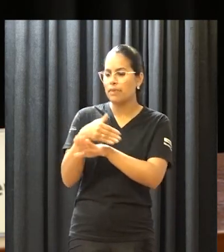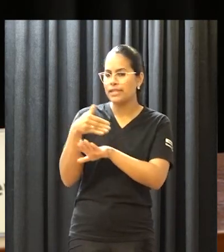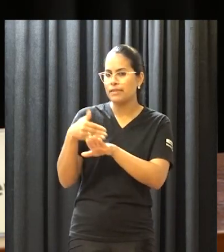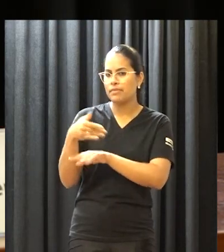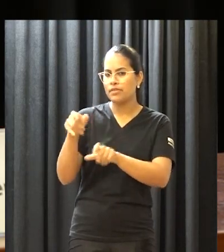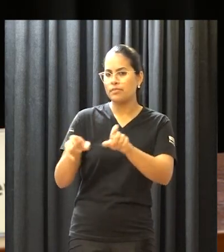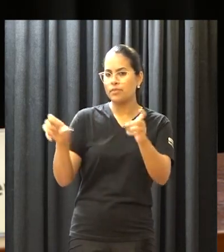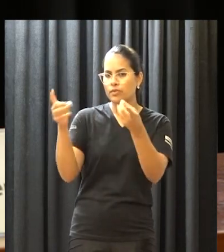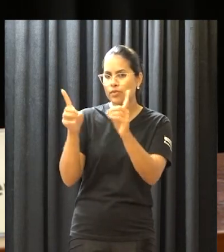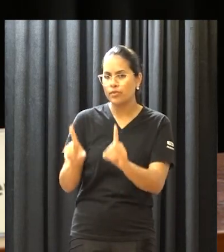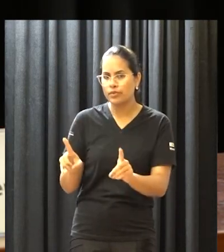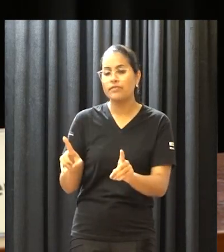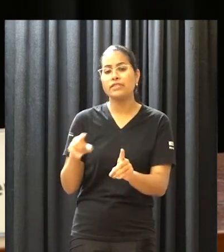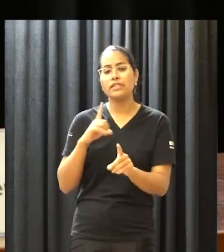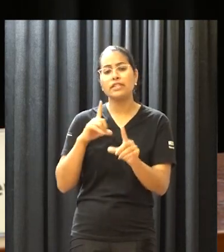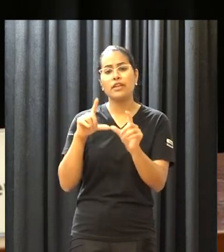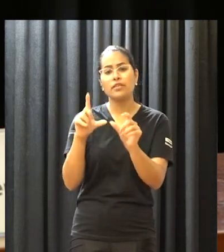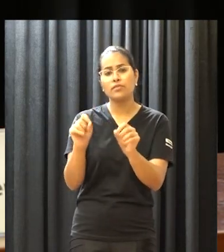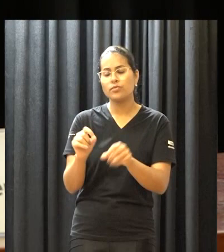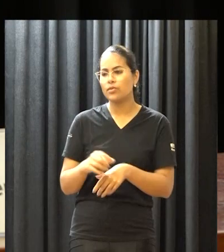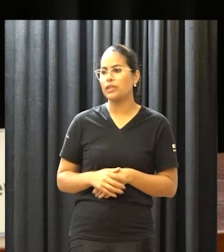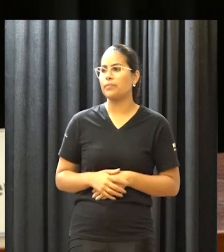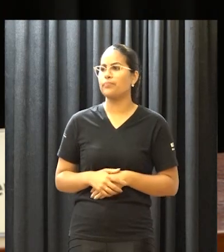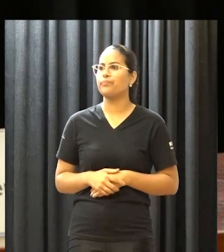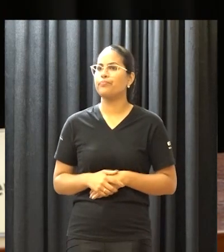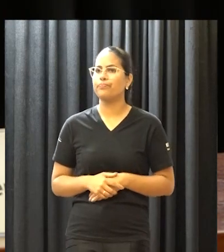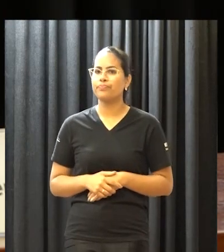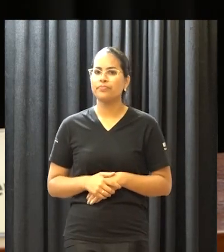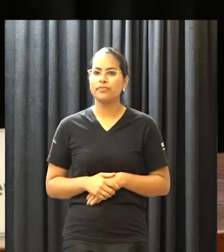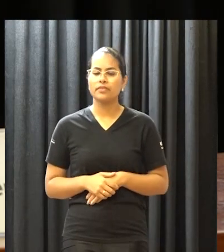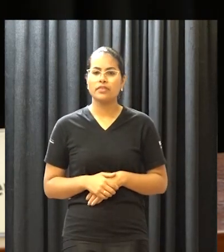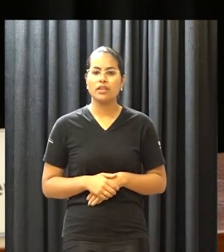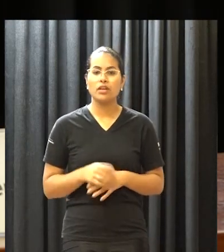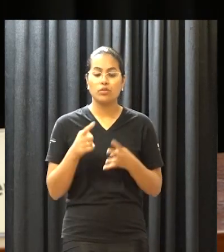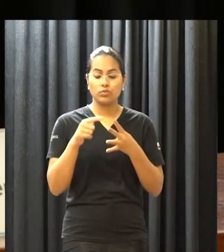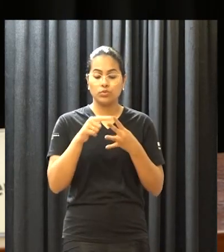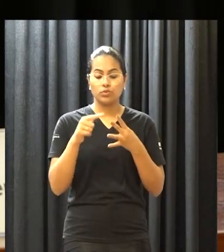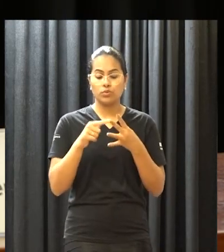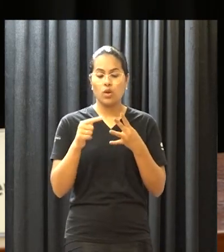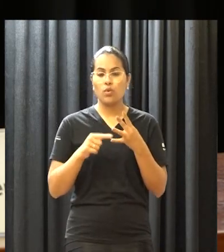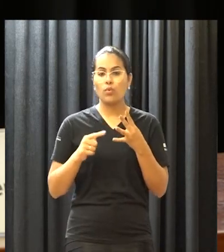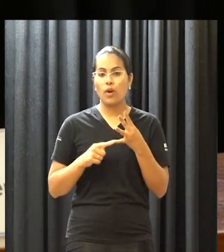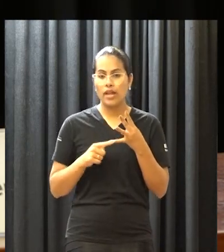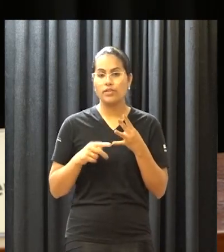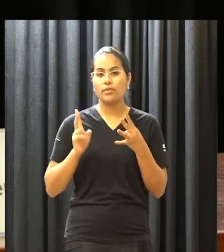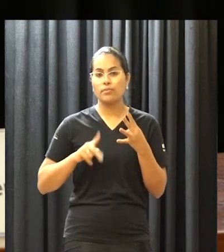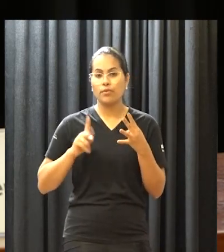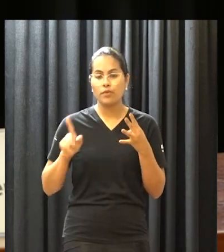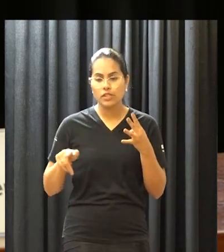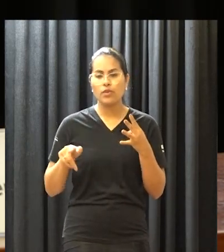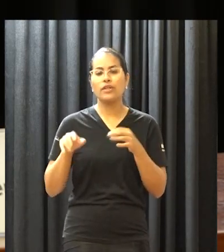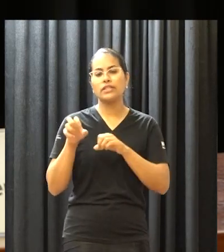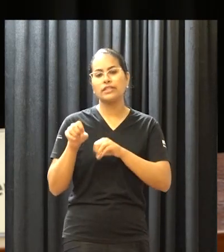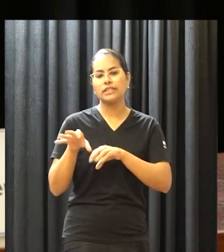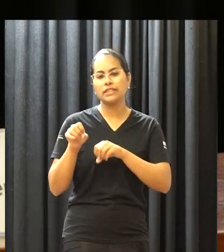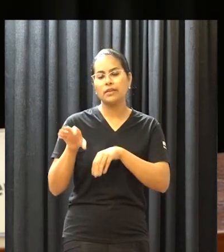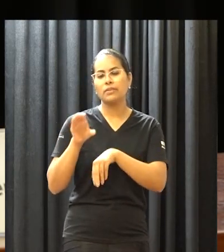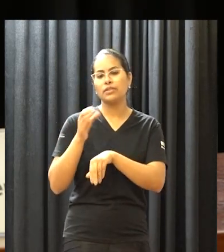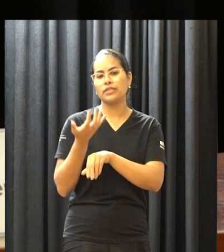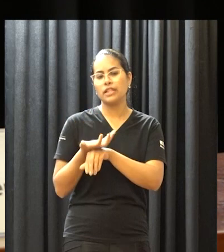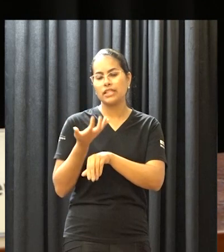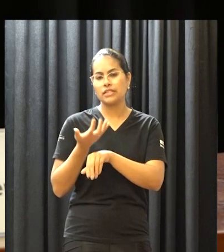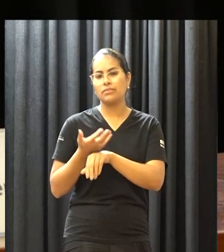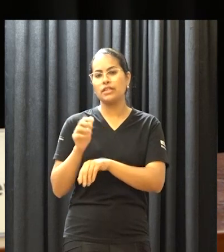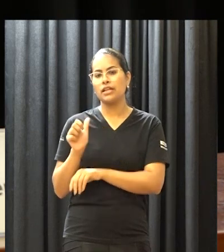deficiência. E aí eles relataram uma atividade que os quatro professores que deram, né, a disciplina, o professor Adriano, que